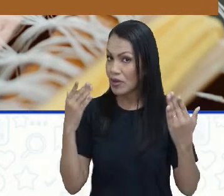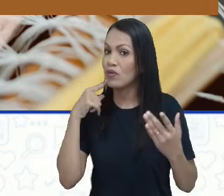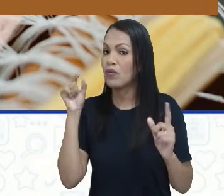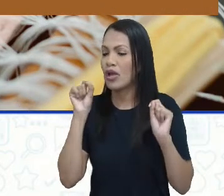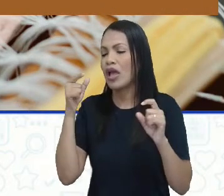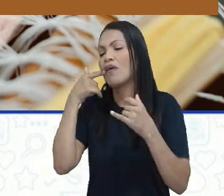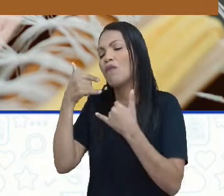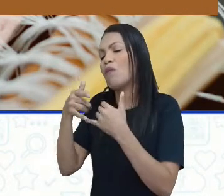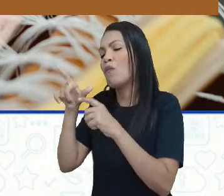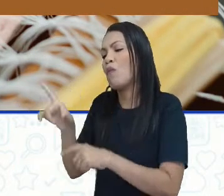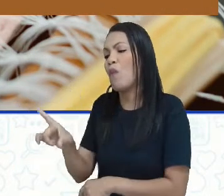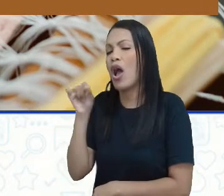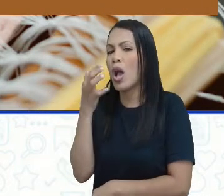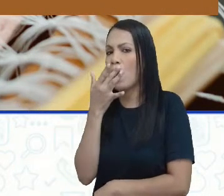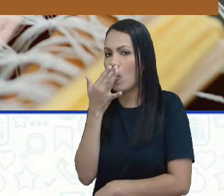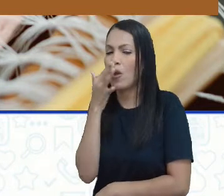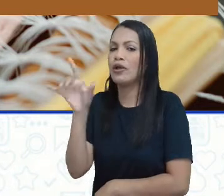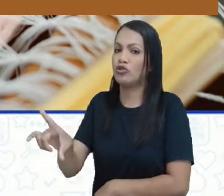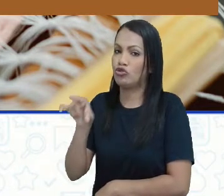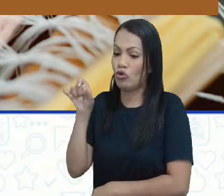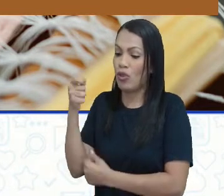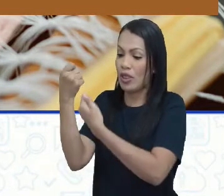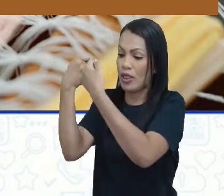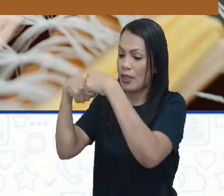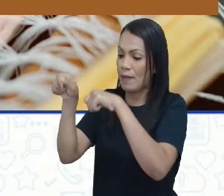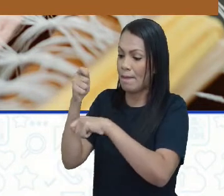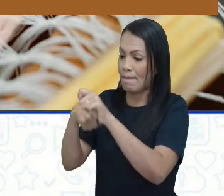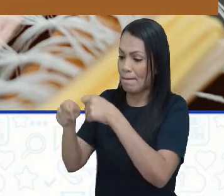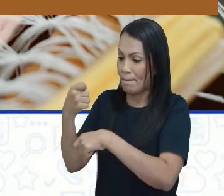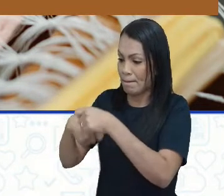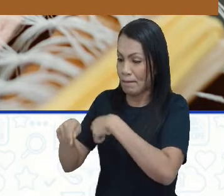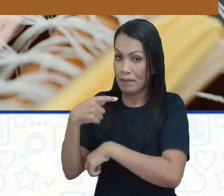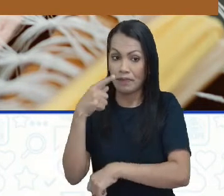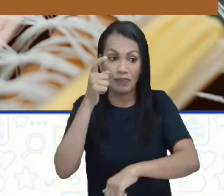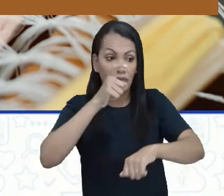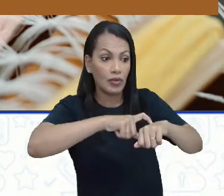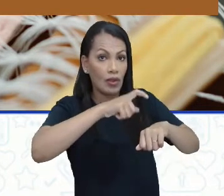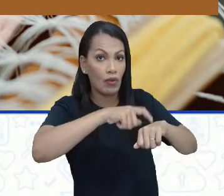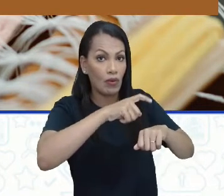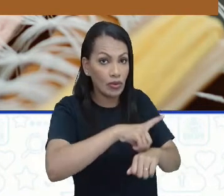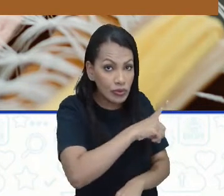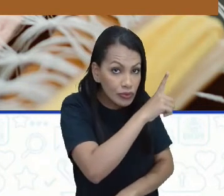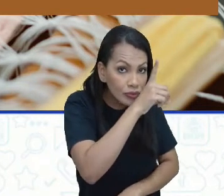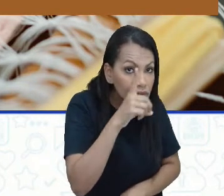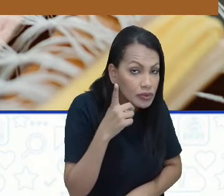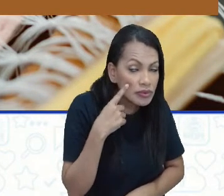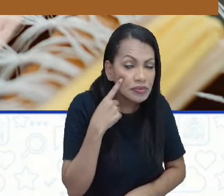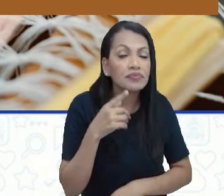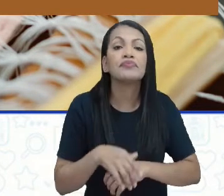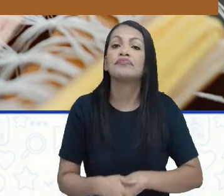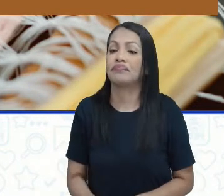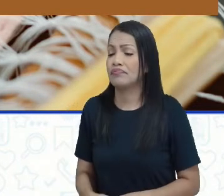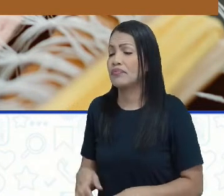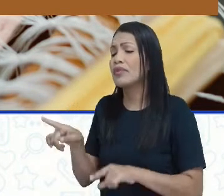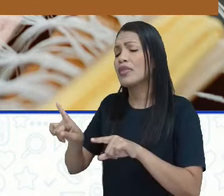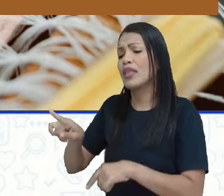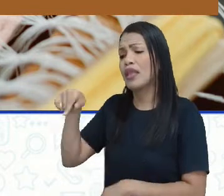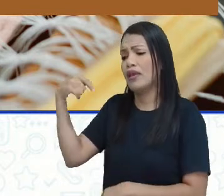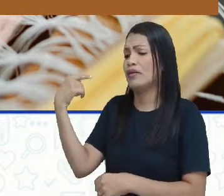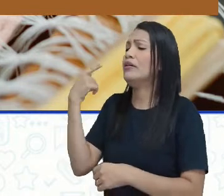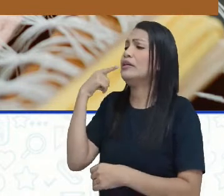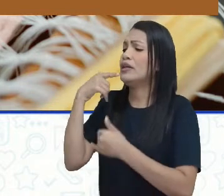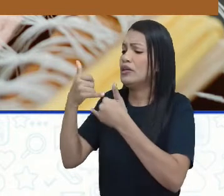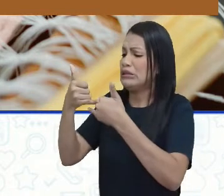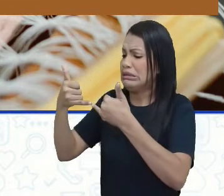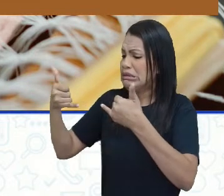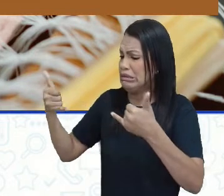para tecer e o momento do dia em que a história se passa. Depois, lãs mais vivas. Quentes lãs